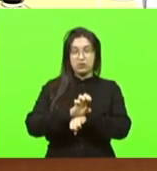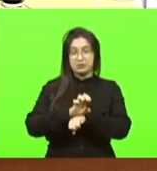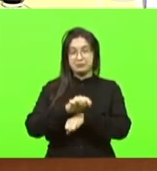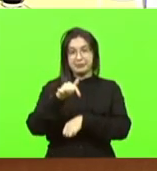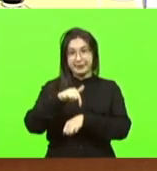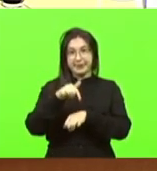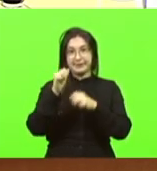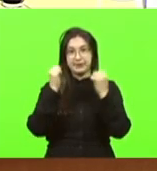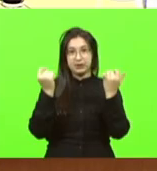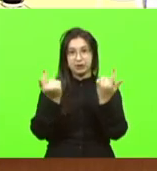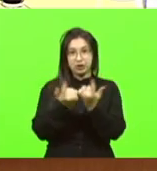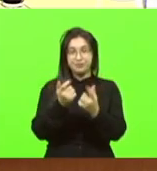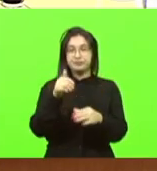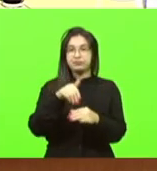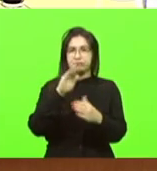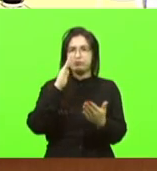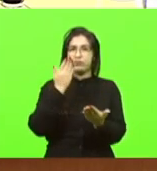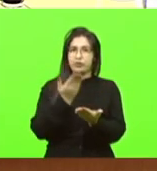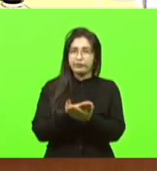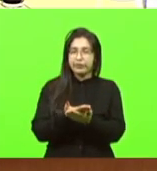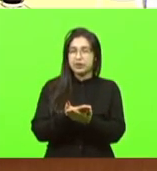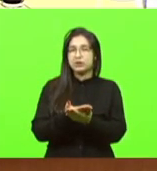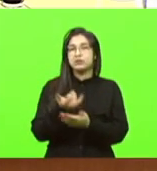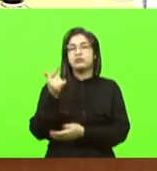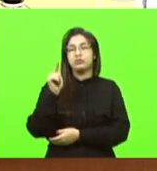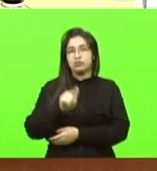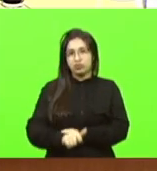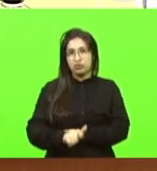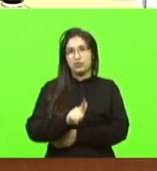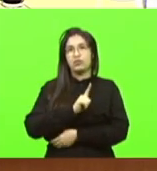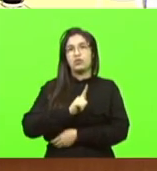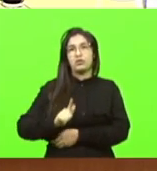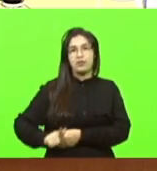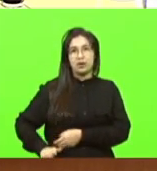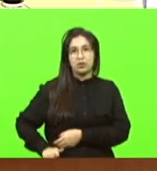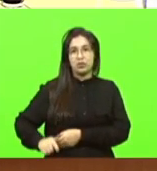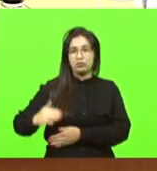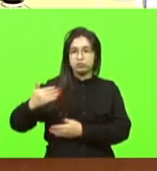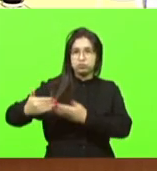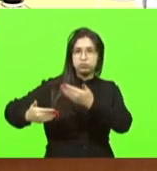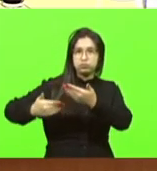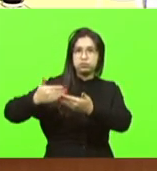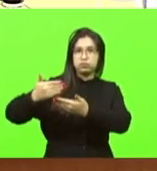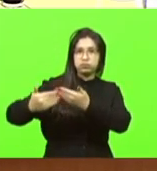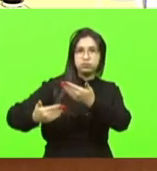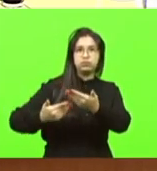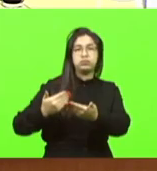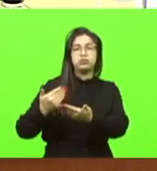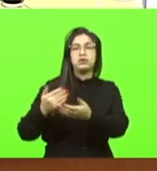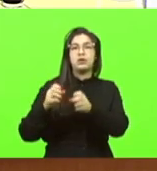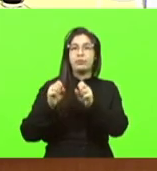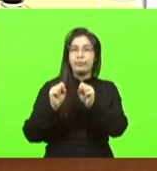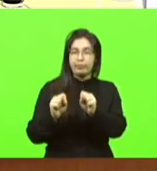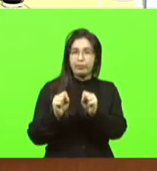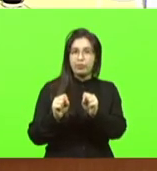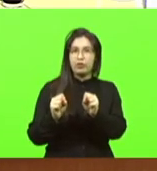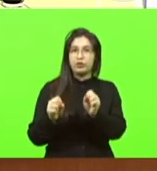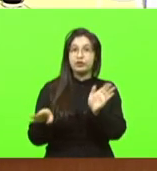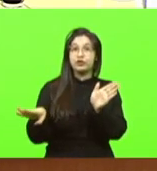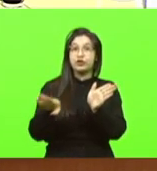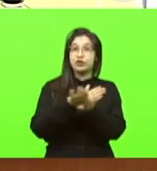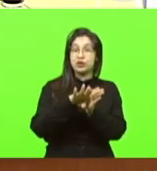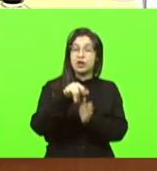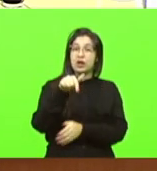um voto de confiança mais uma vez o governador de que nos primeiros dias eu possa portar aqui nesta